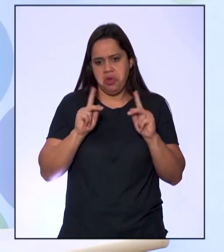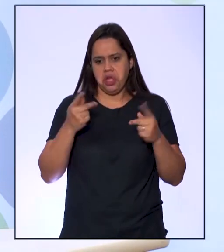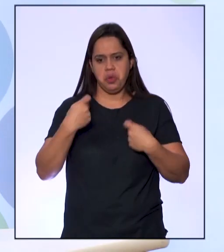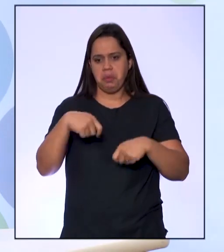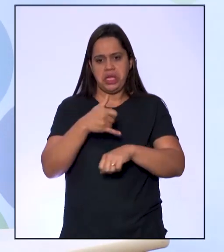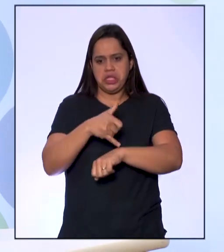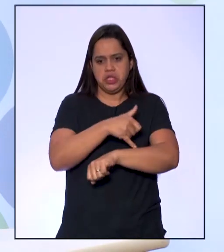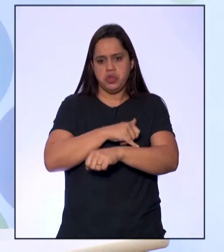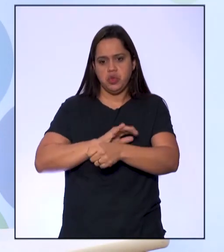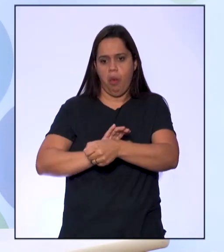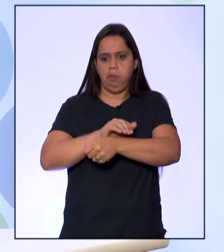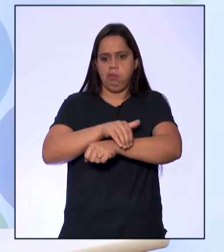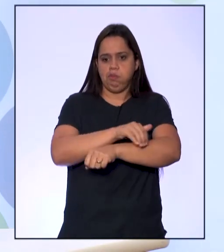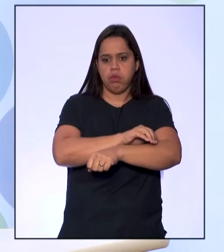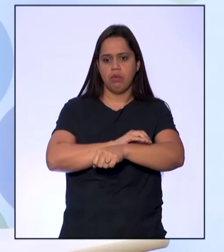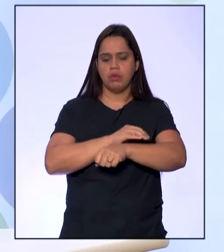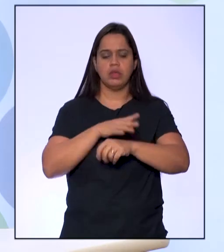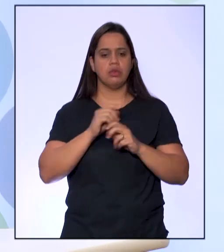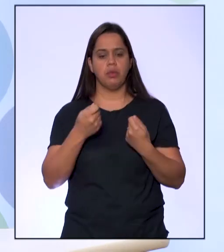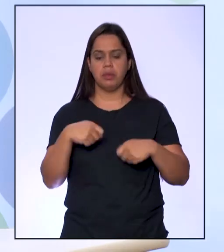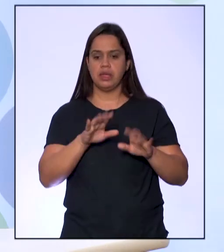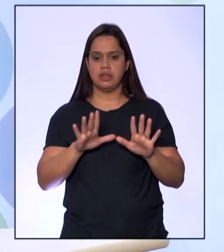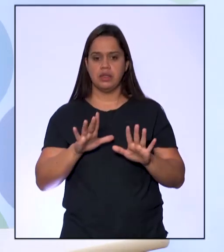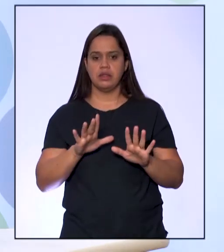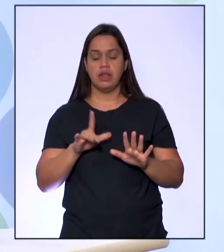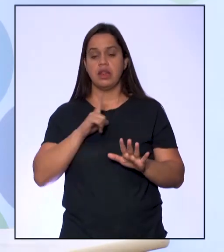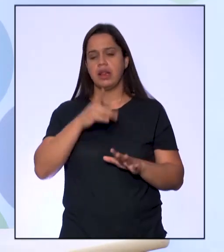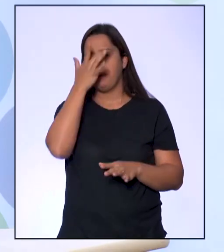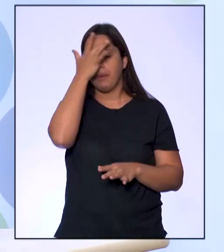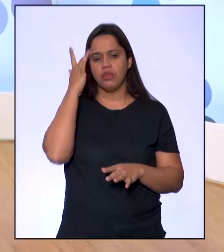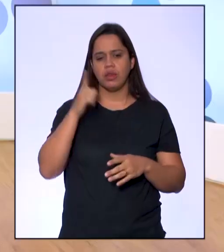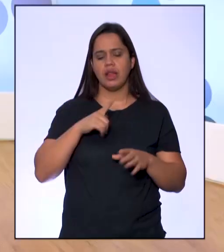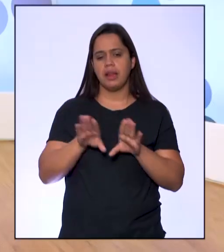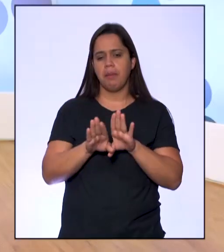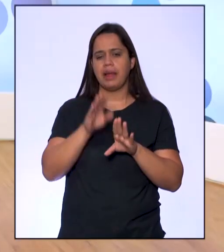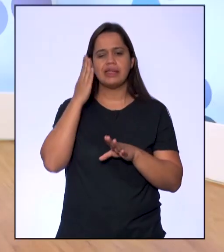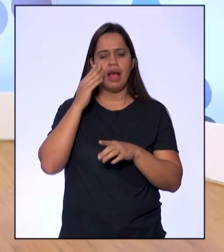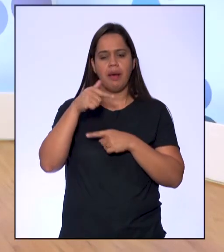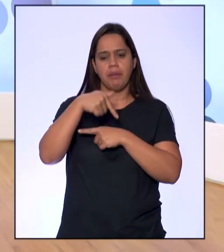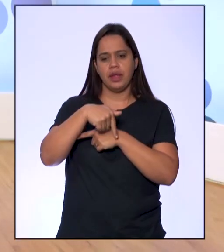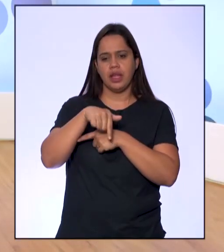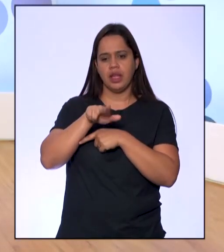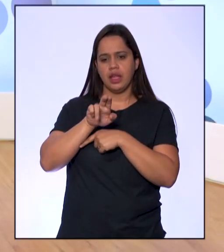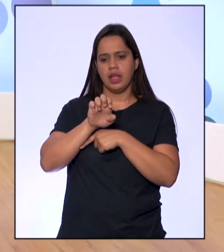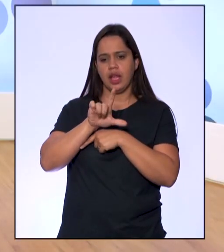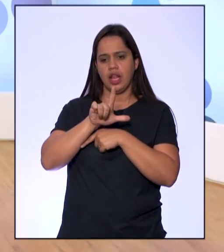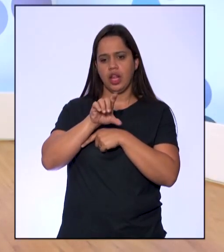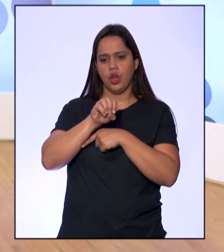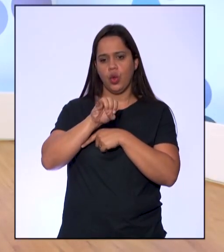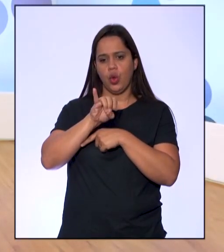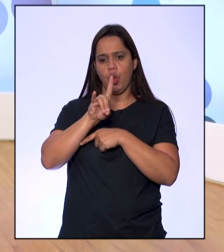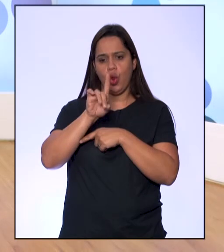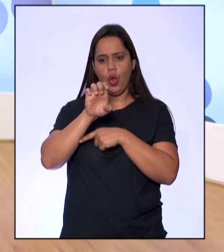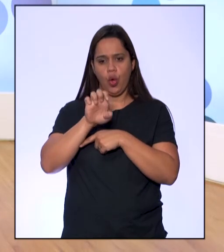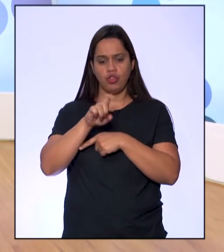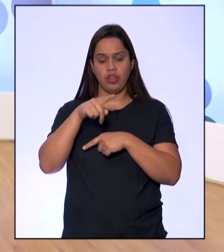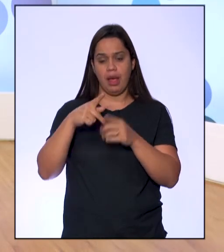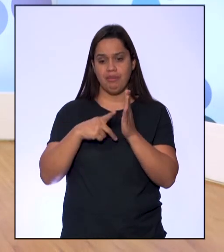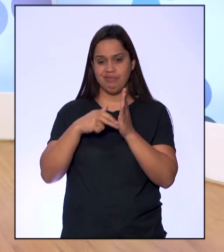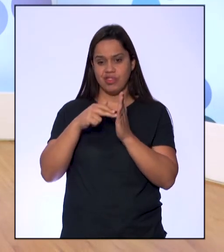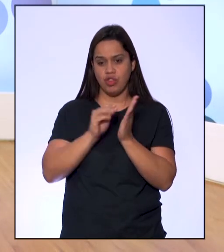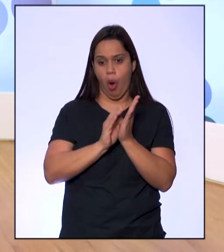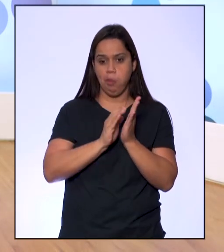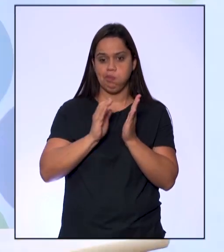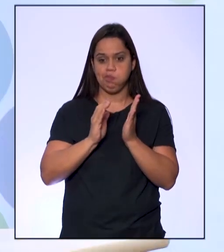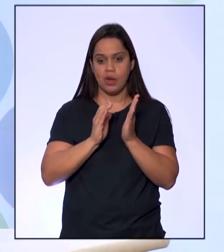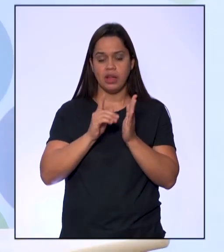não. Fala assim, não, eu vou cobrir essa cicatriz. Pessoas que têm aquele queloide. Sim, a cicatriz, Mônica, a cicatriz mais alta. Tem